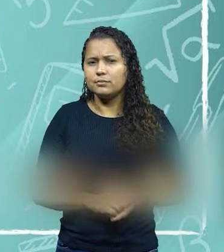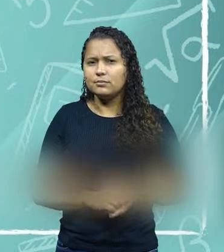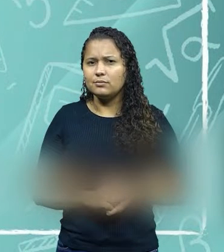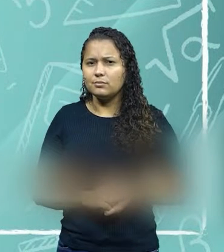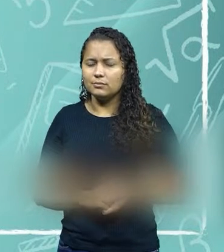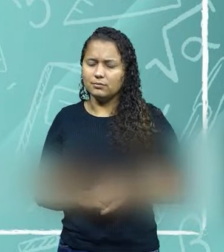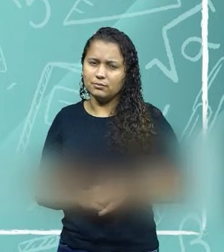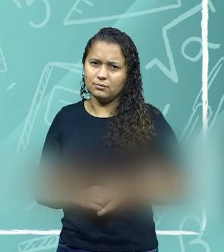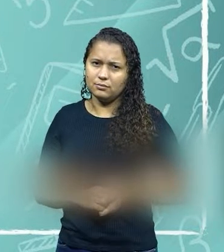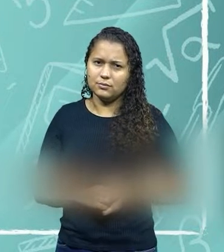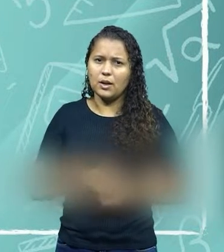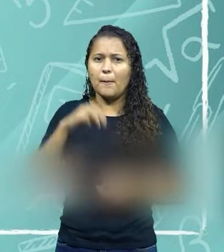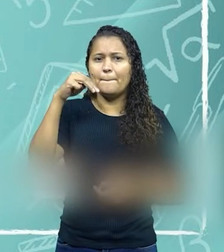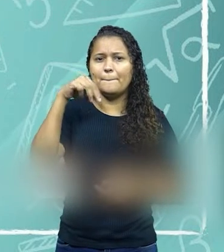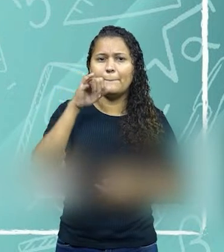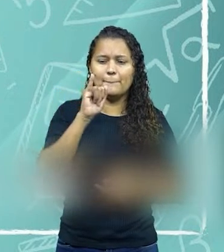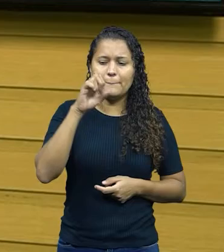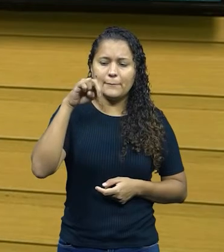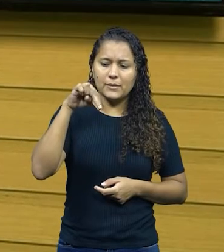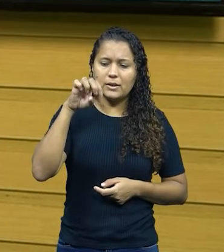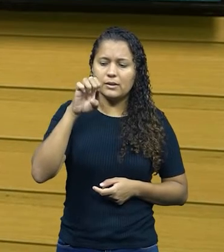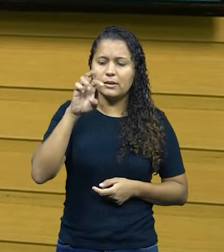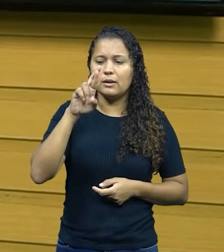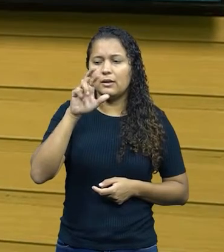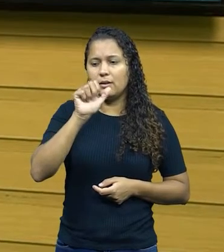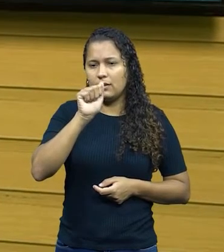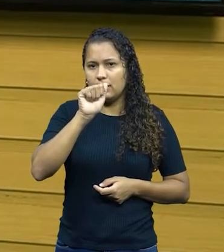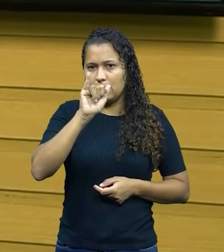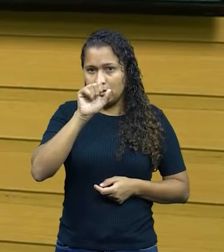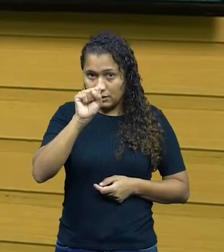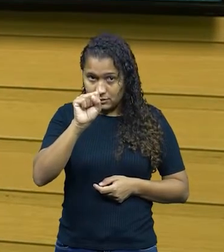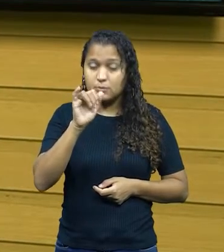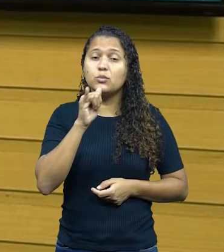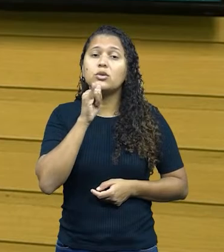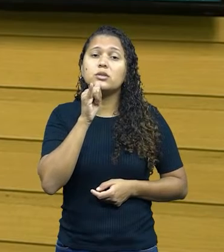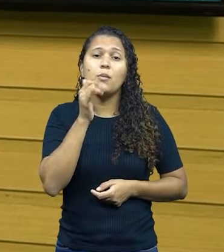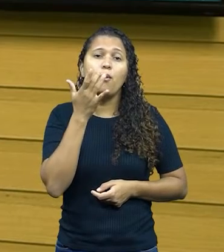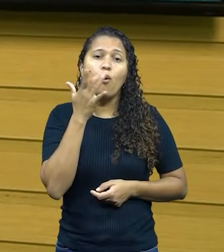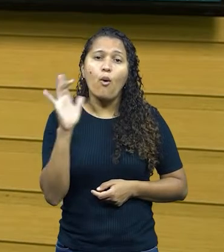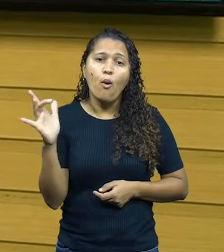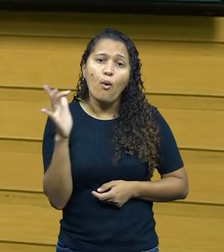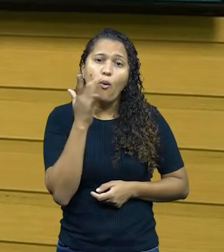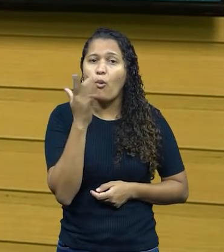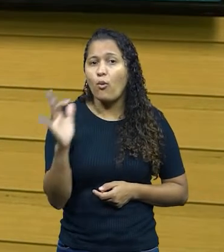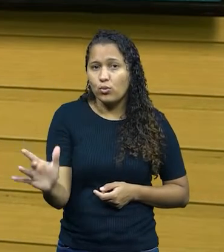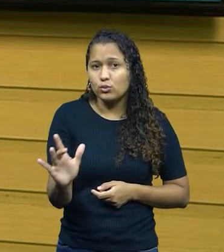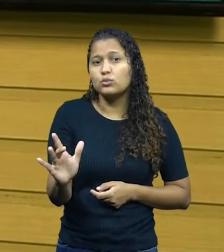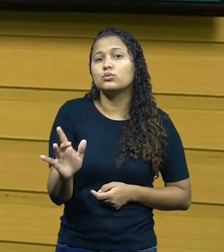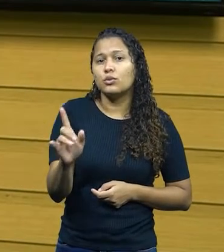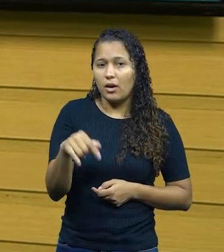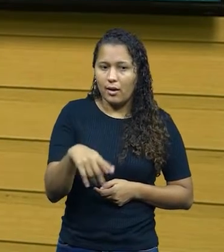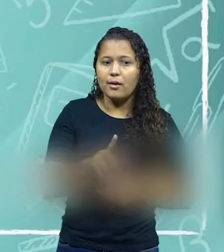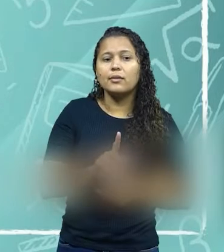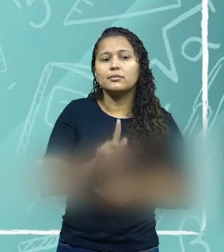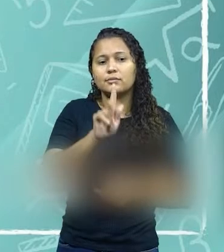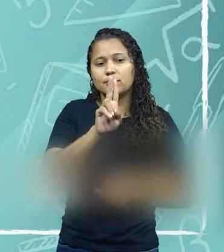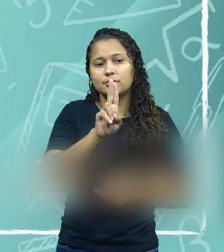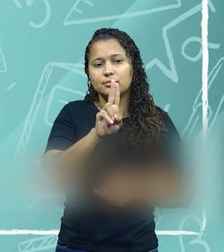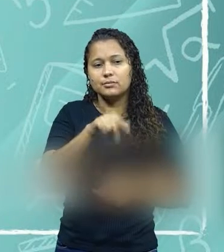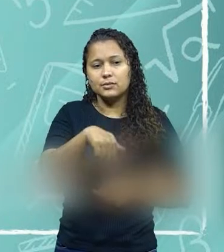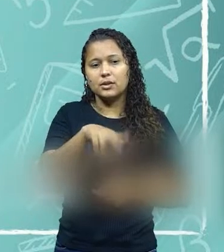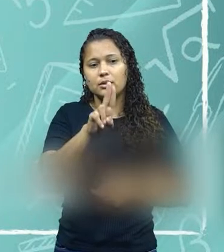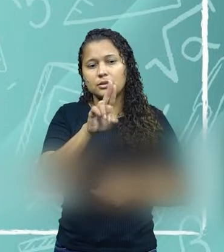da vazão a minerais, né? Por exemplo, o ouro, ele é medido em quilate.